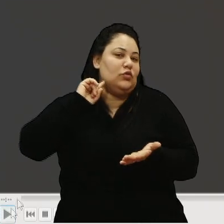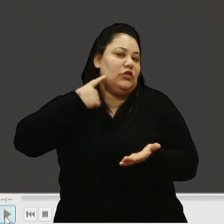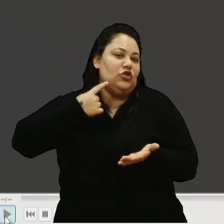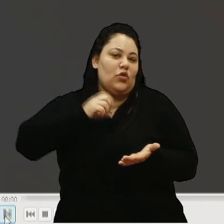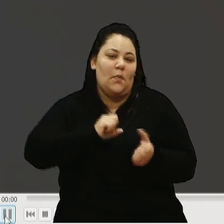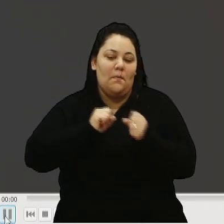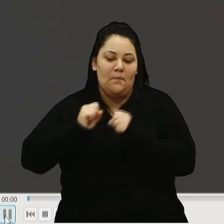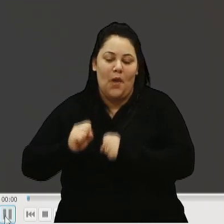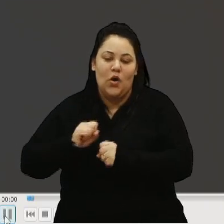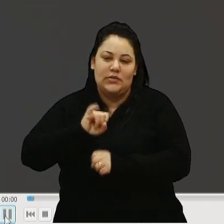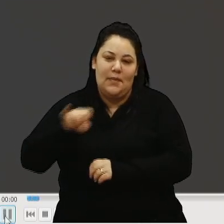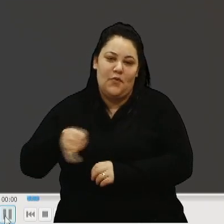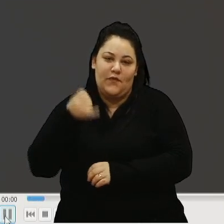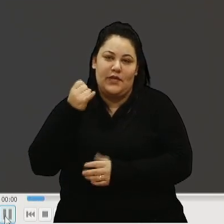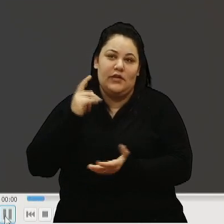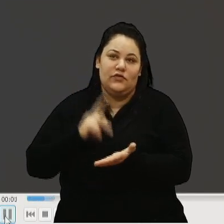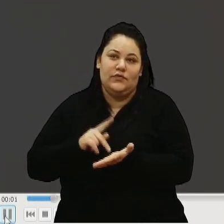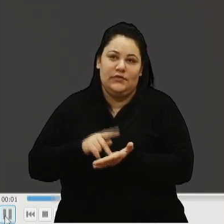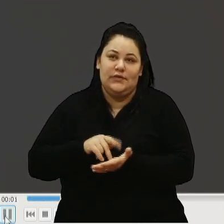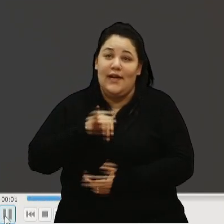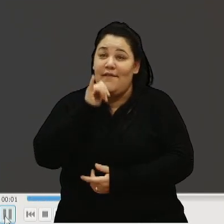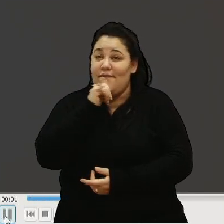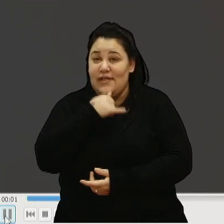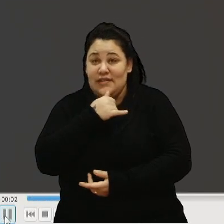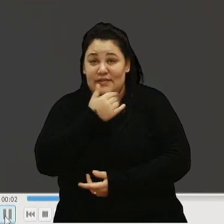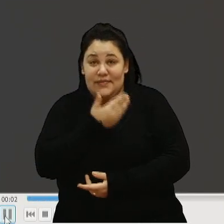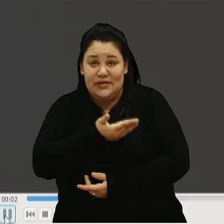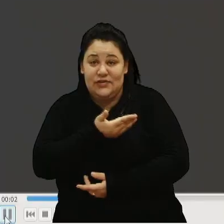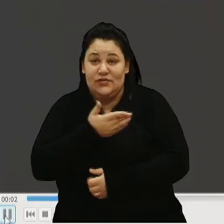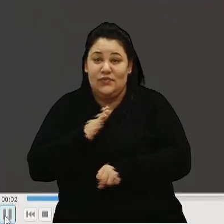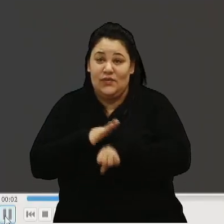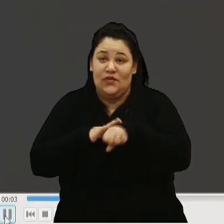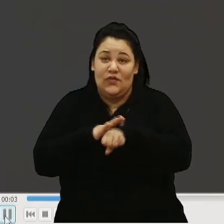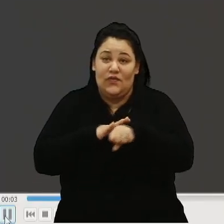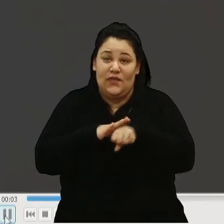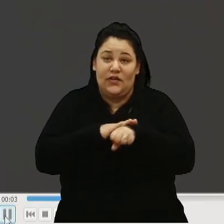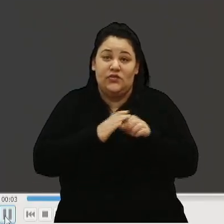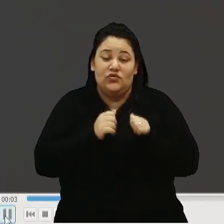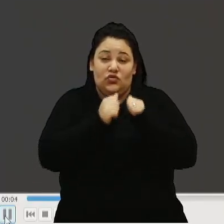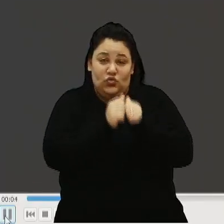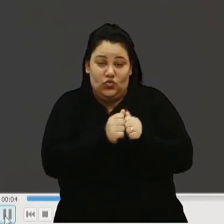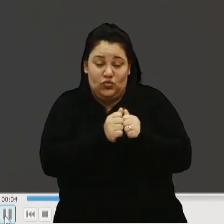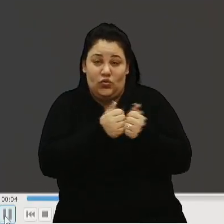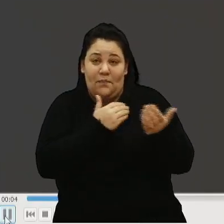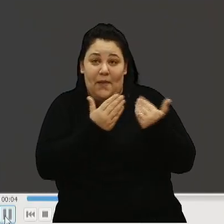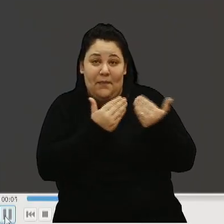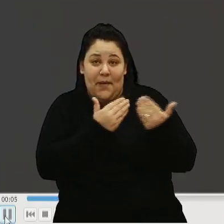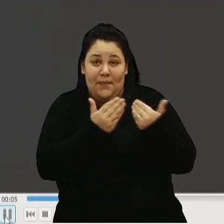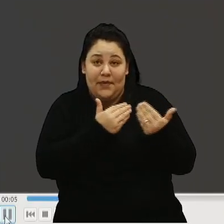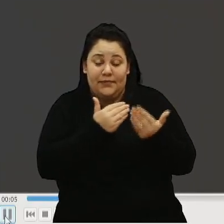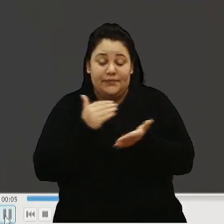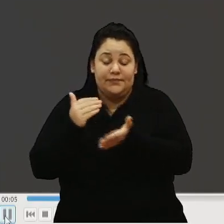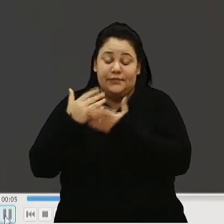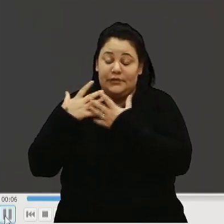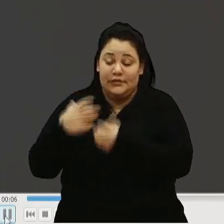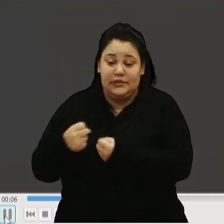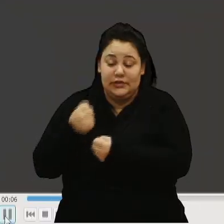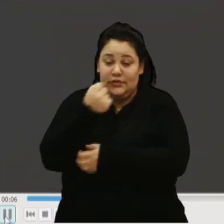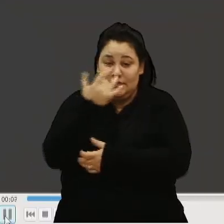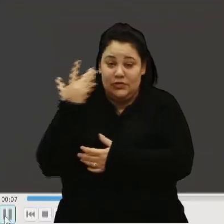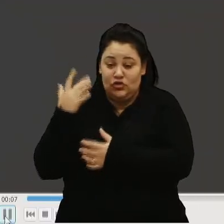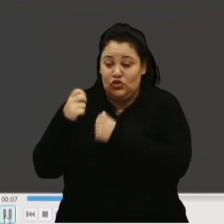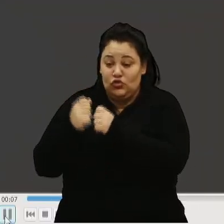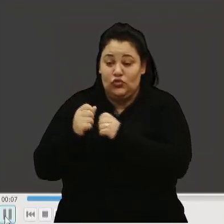possa ser aproveitado. E, infelizmente, numa conversa das reciclagens com a Secretaria do Meio Ambiente, juntamente com a